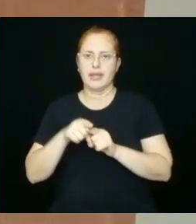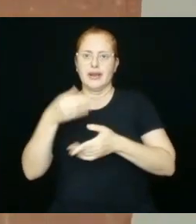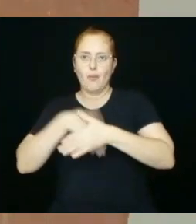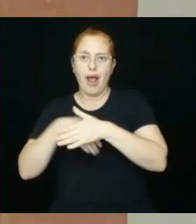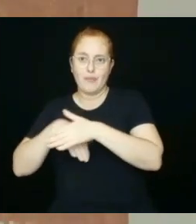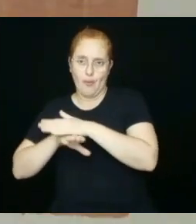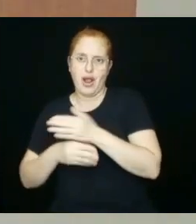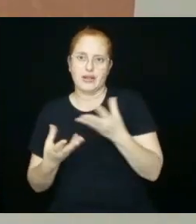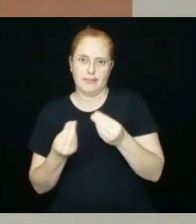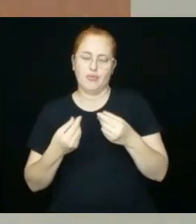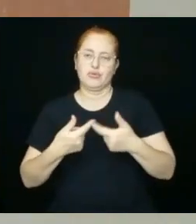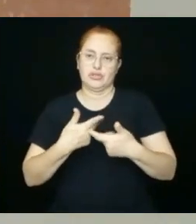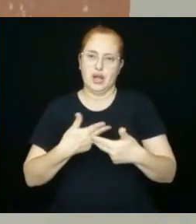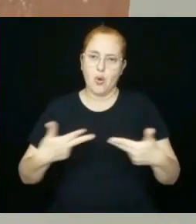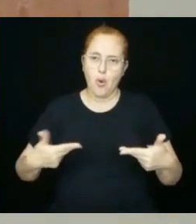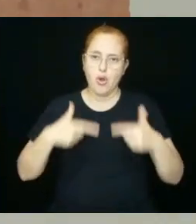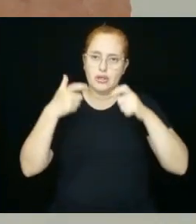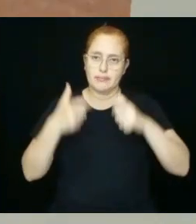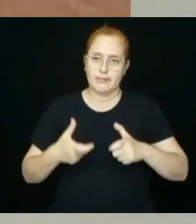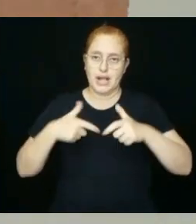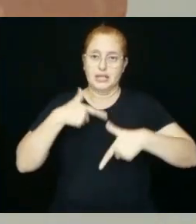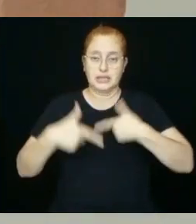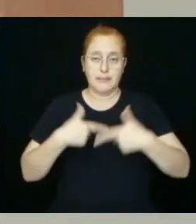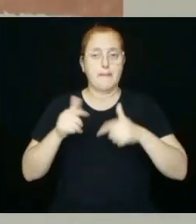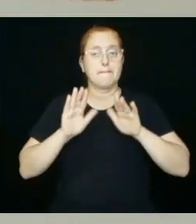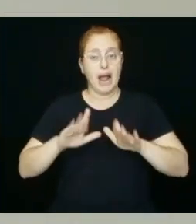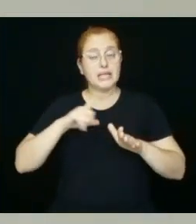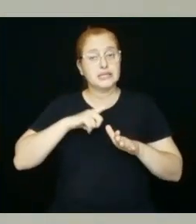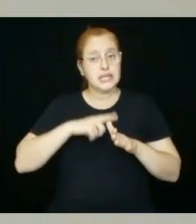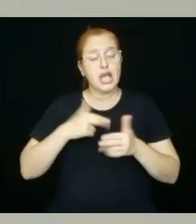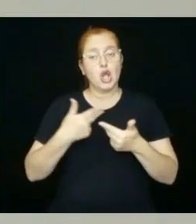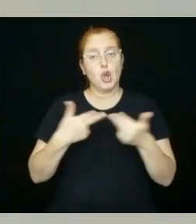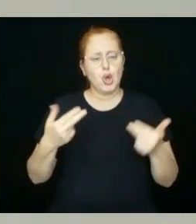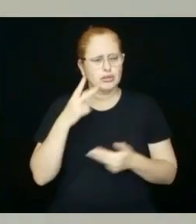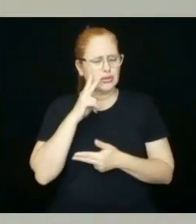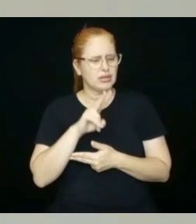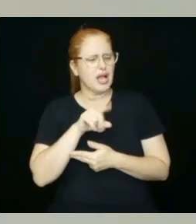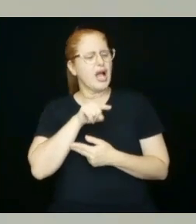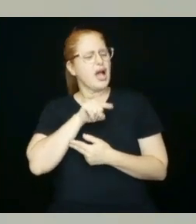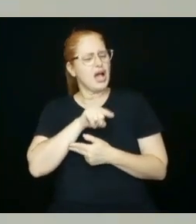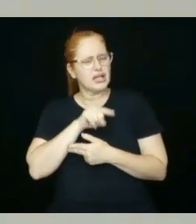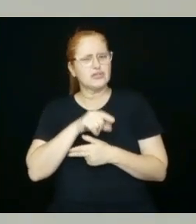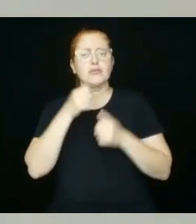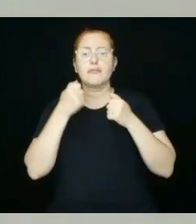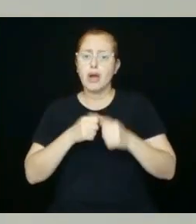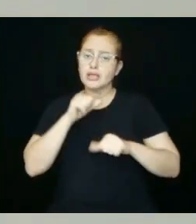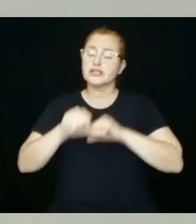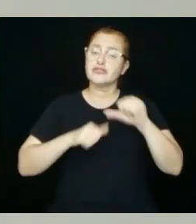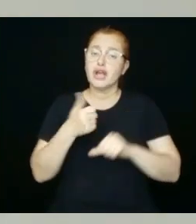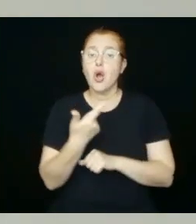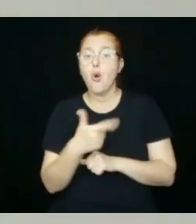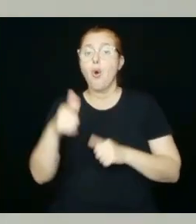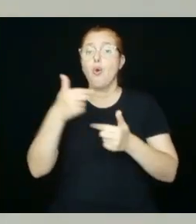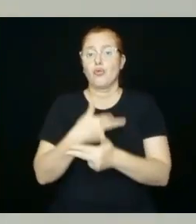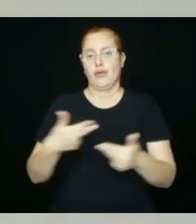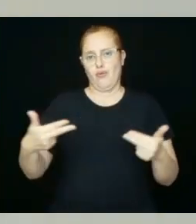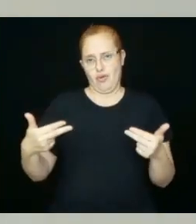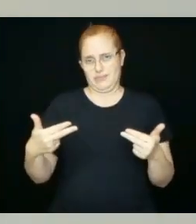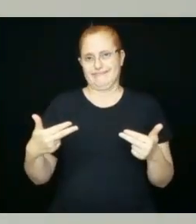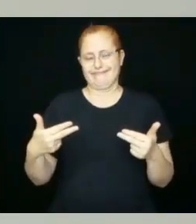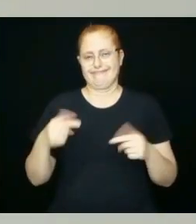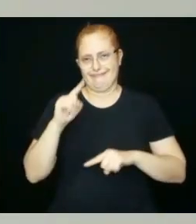ateliê, então... mas tem coisas que tu olha assim, isso aqui pode virar outra coisa.